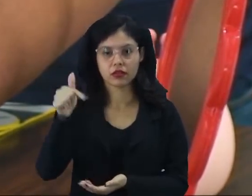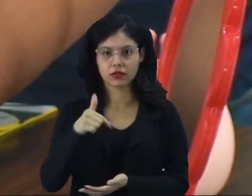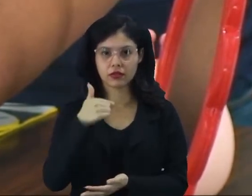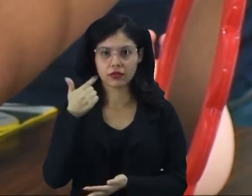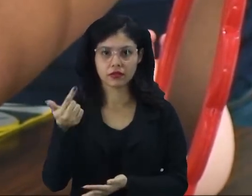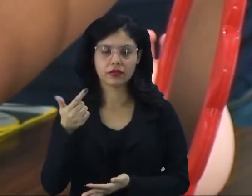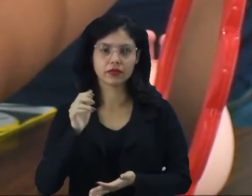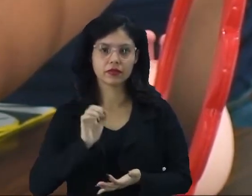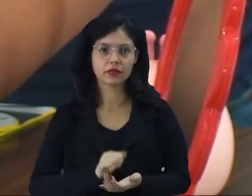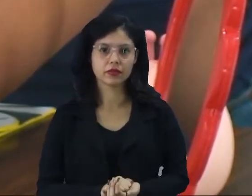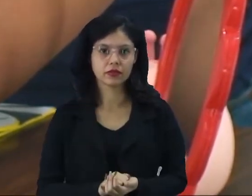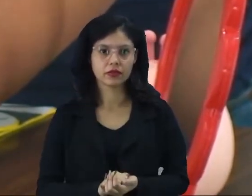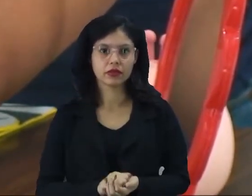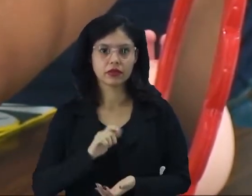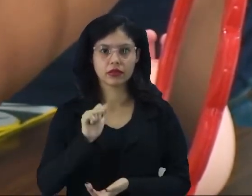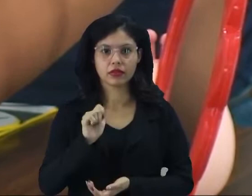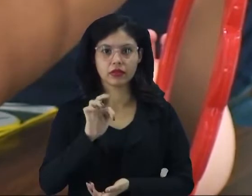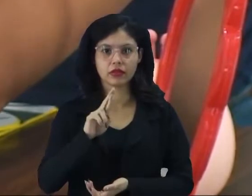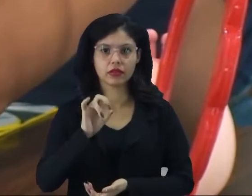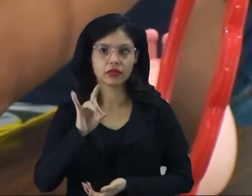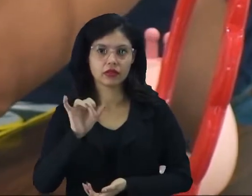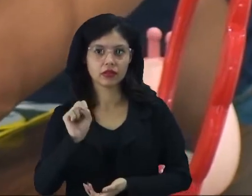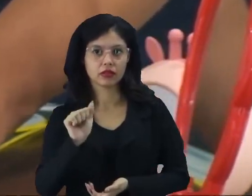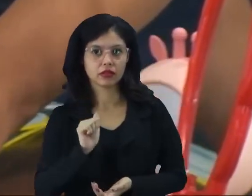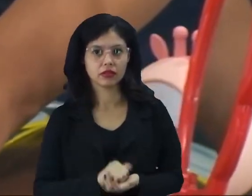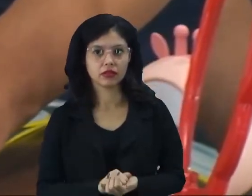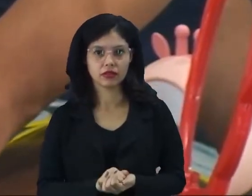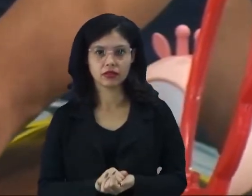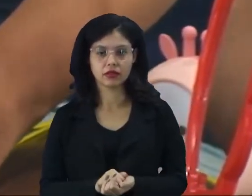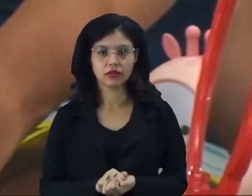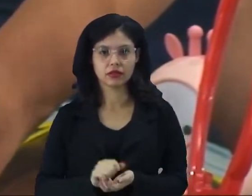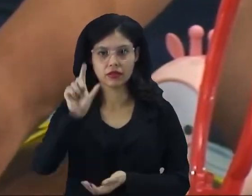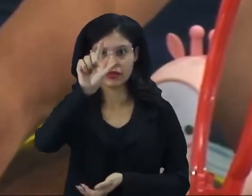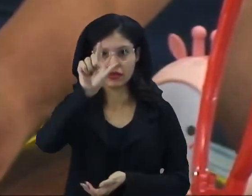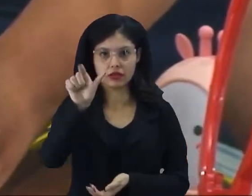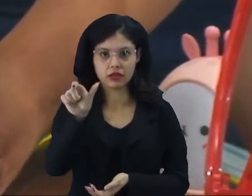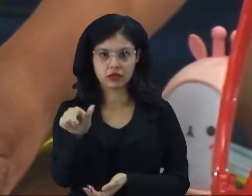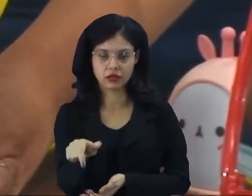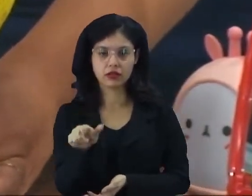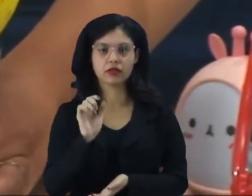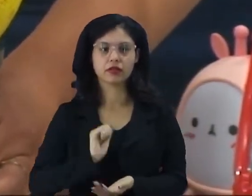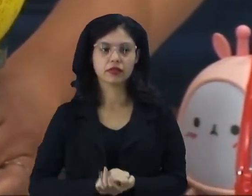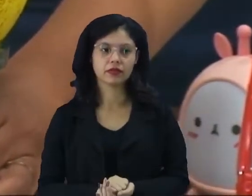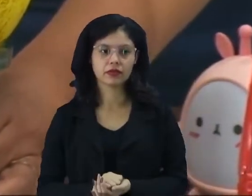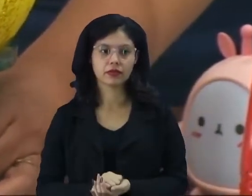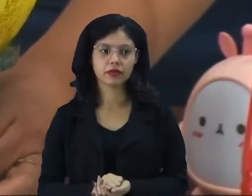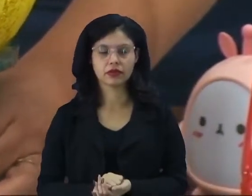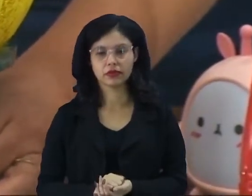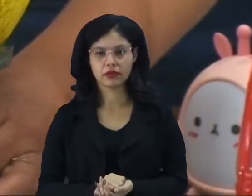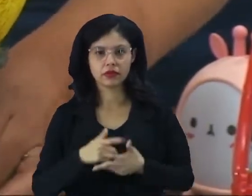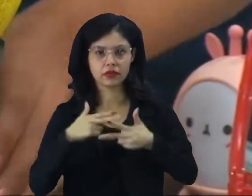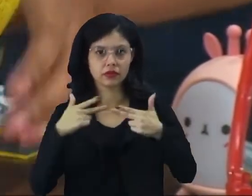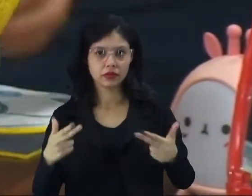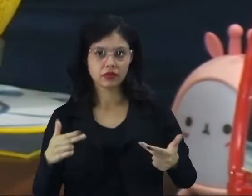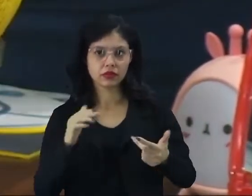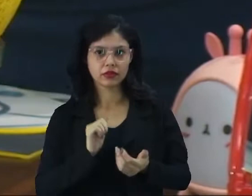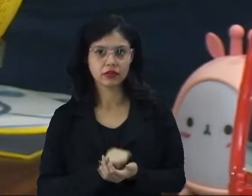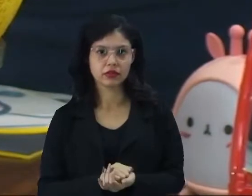outros astros. Por exemplo, a Lua. A Lua é um